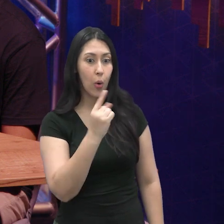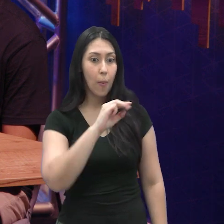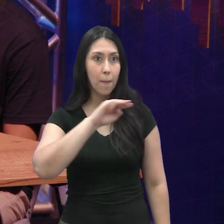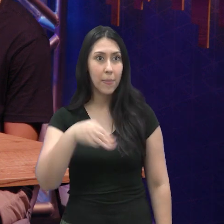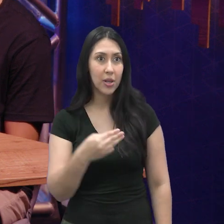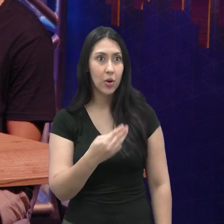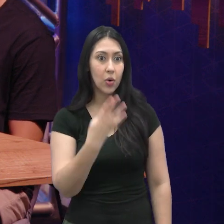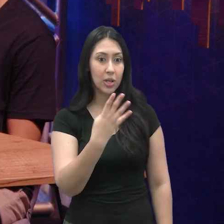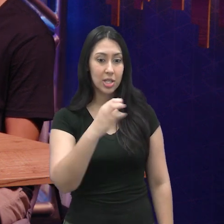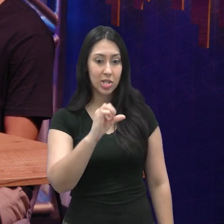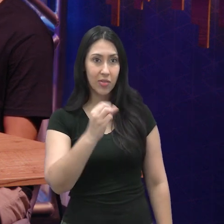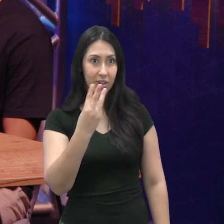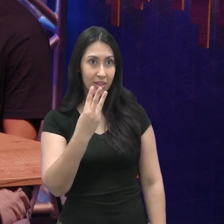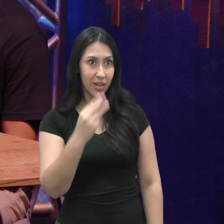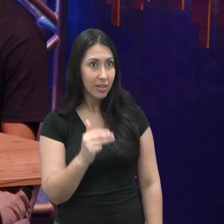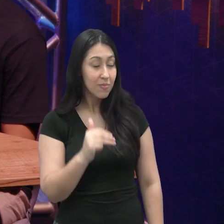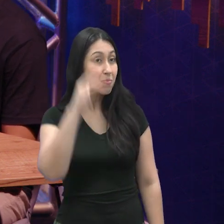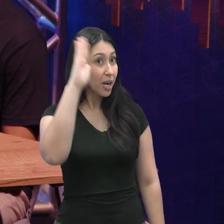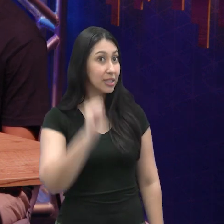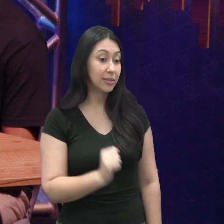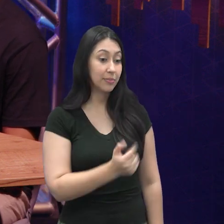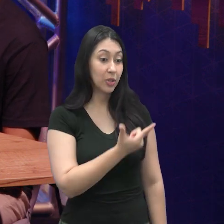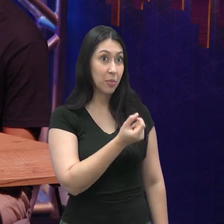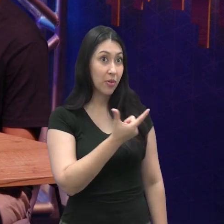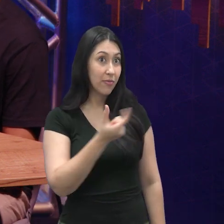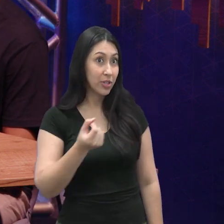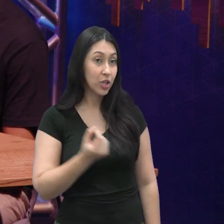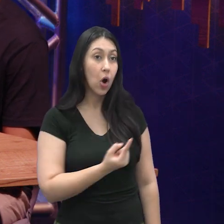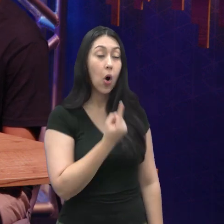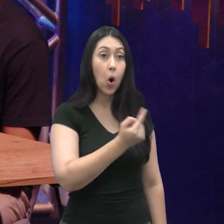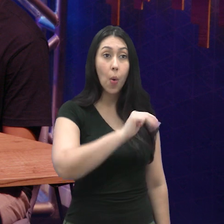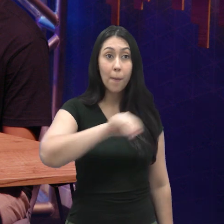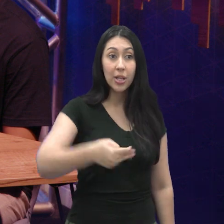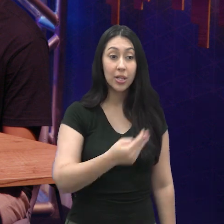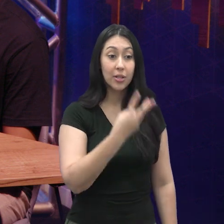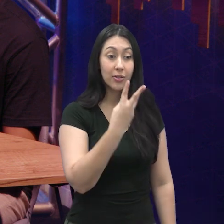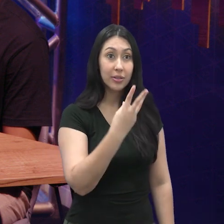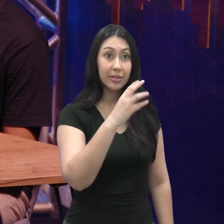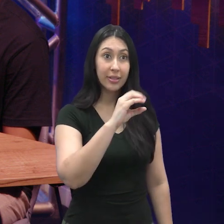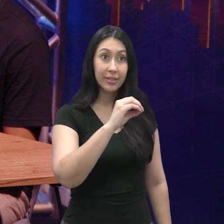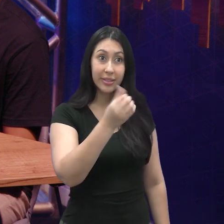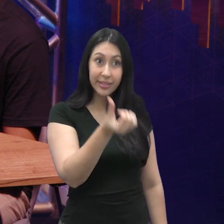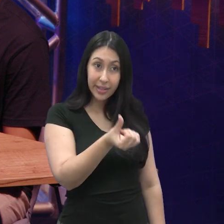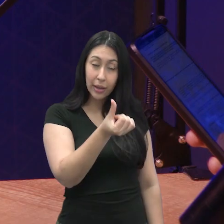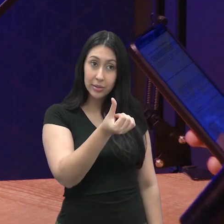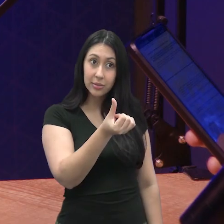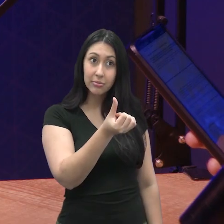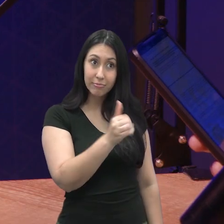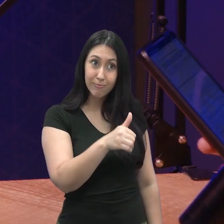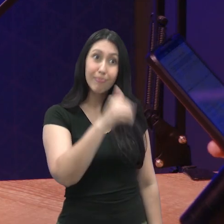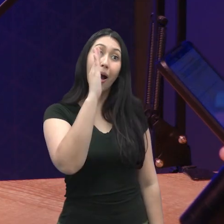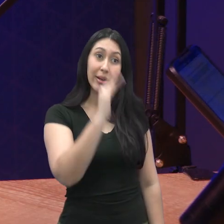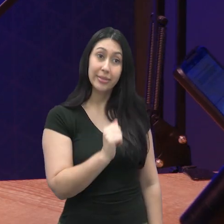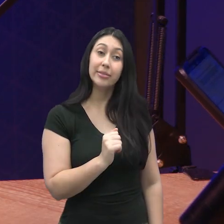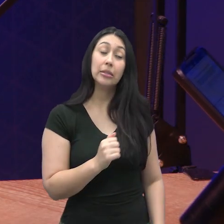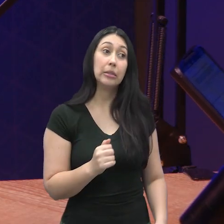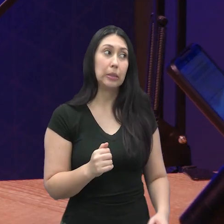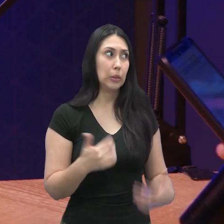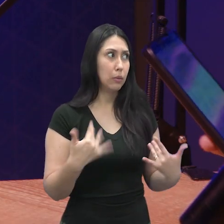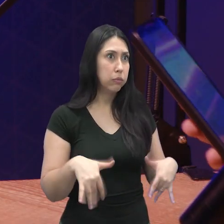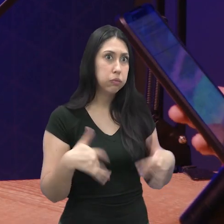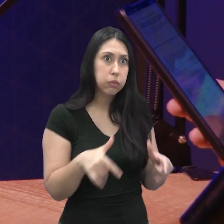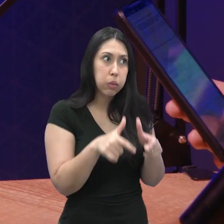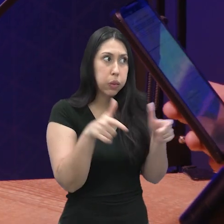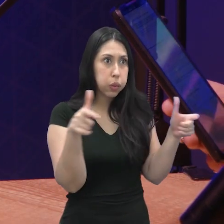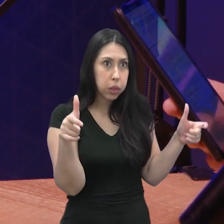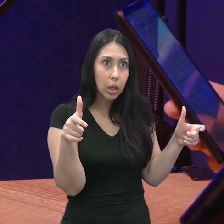de 1.493 cirurgias. Em 2020, mais de 1.306. Então, isso realmente